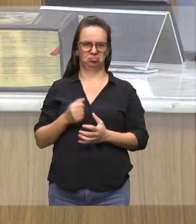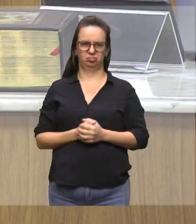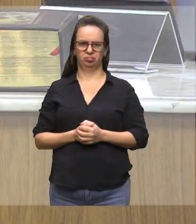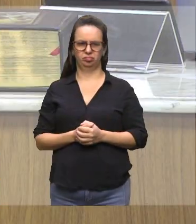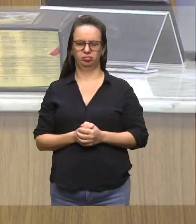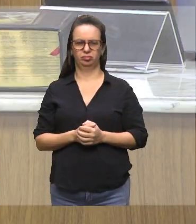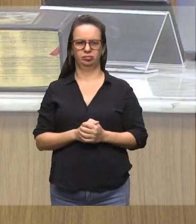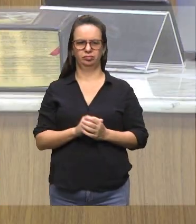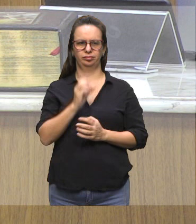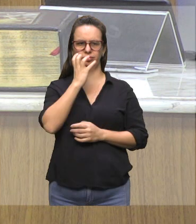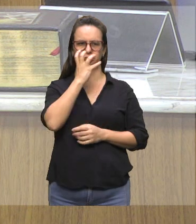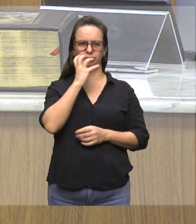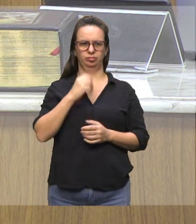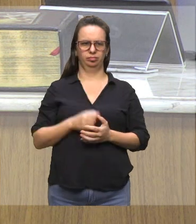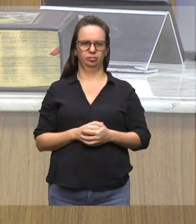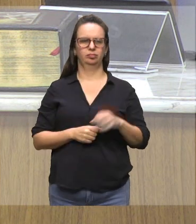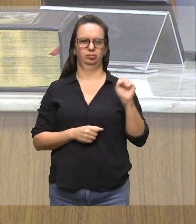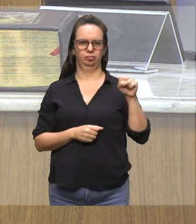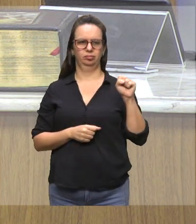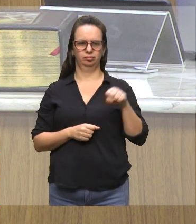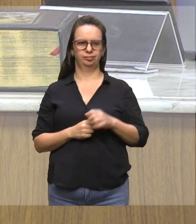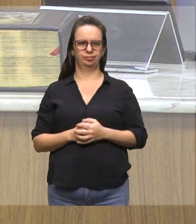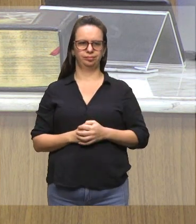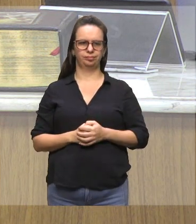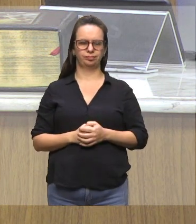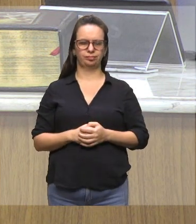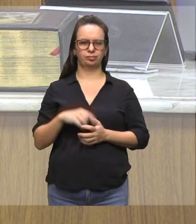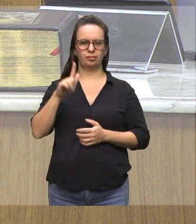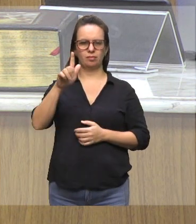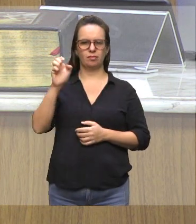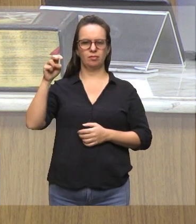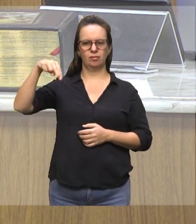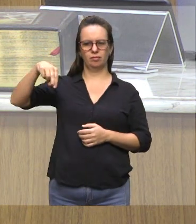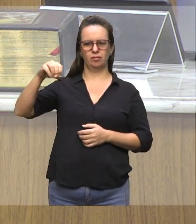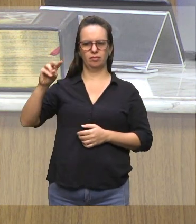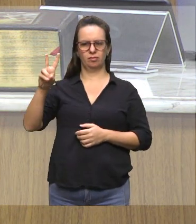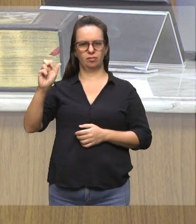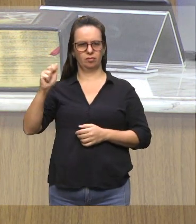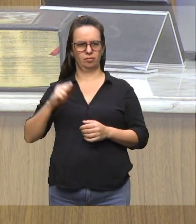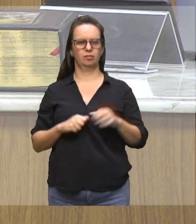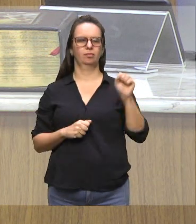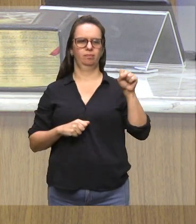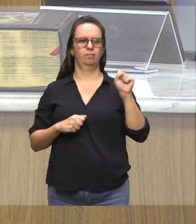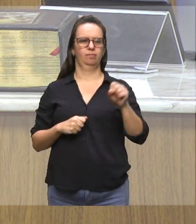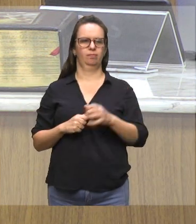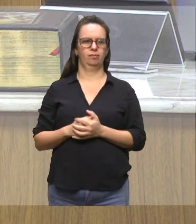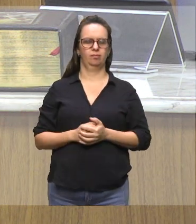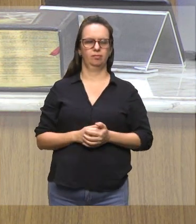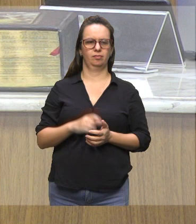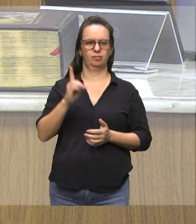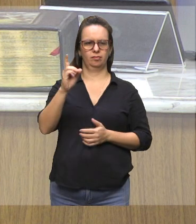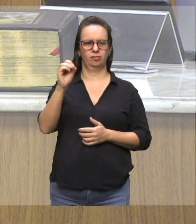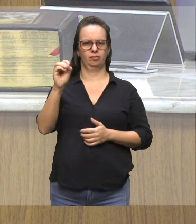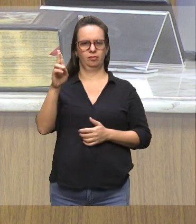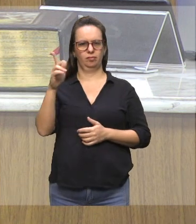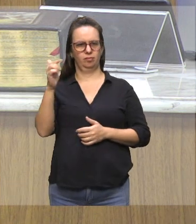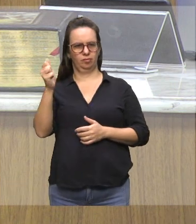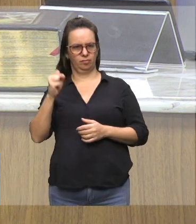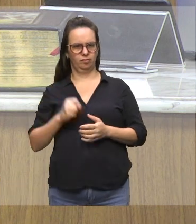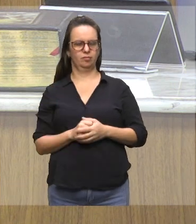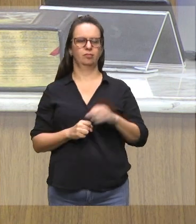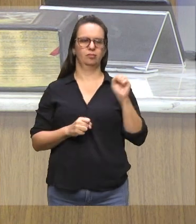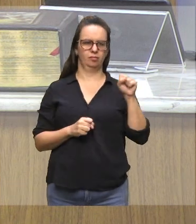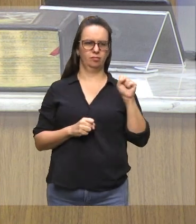Alexandre Cobra Vence. Alexandre Cachorrão vota sim. Dionísio de Gênova Júnior. Trem de Gênova vota sim. Douglas Henrique de Azevedo